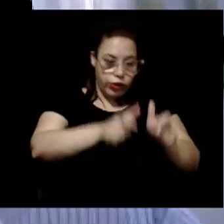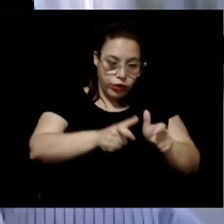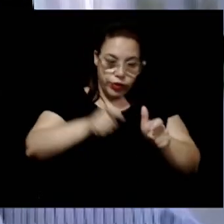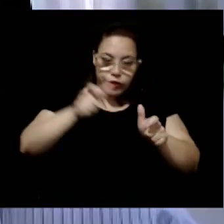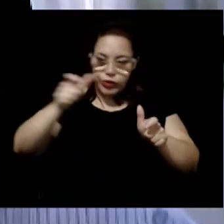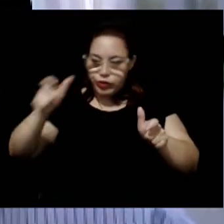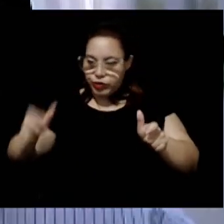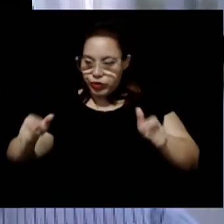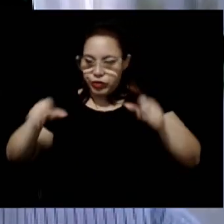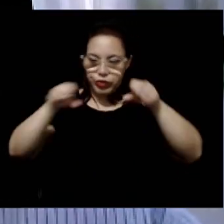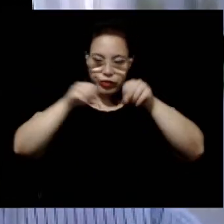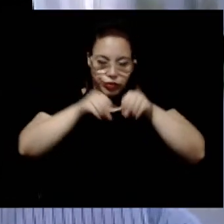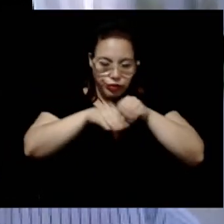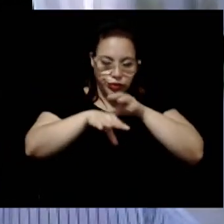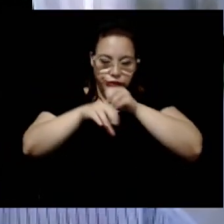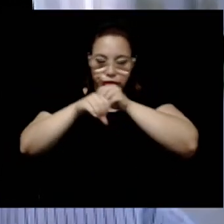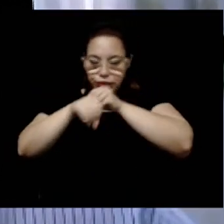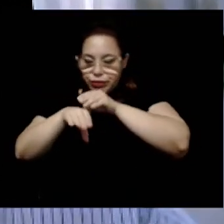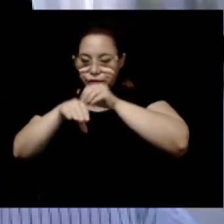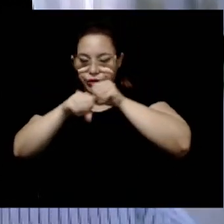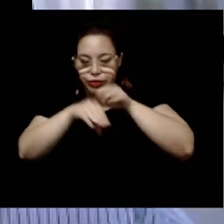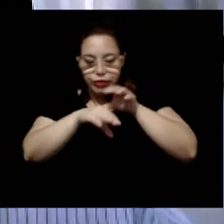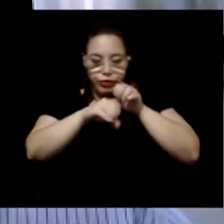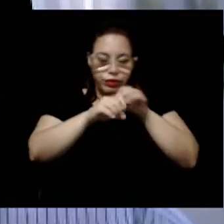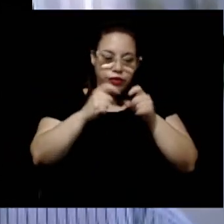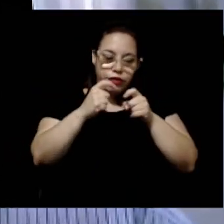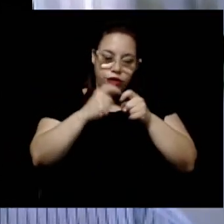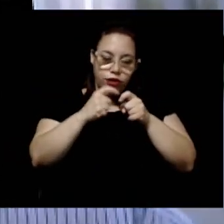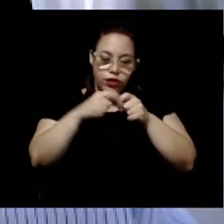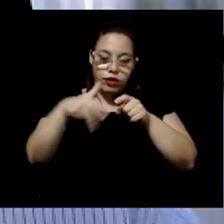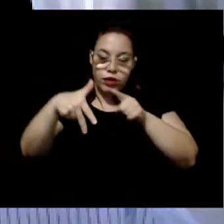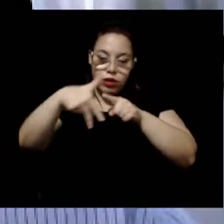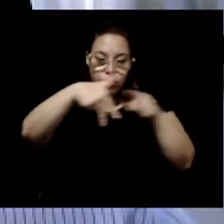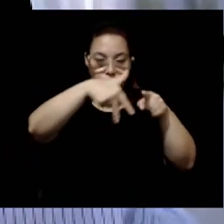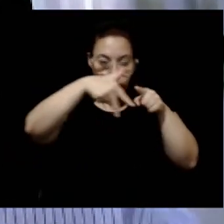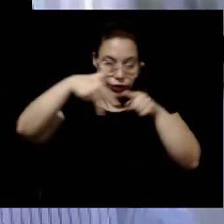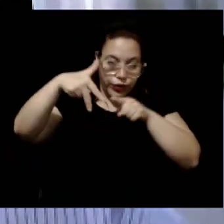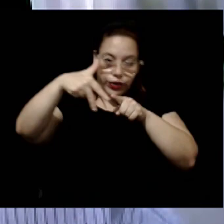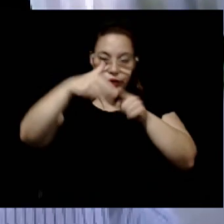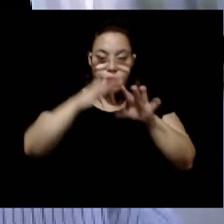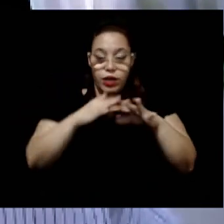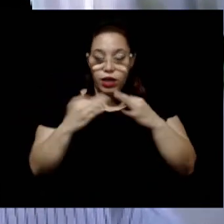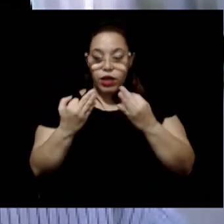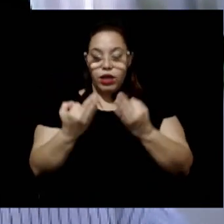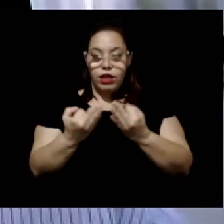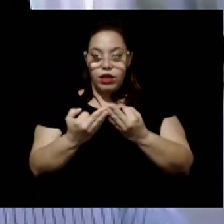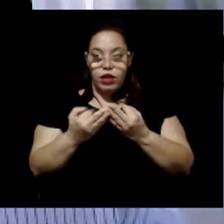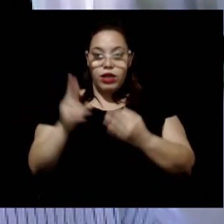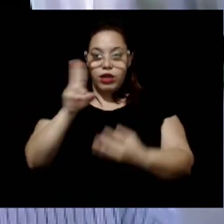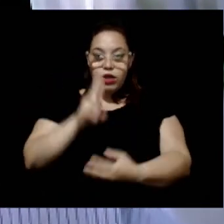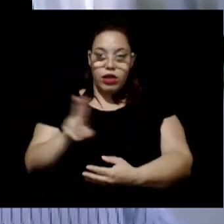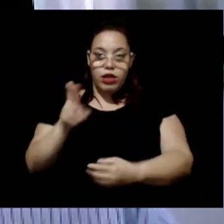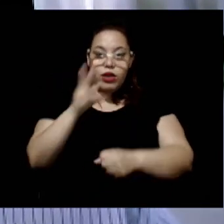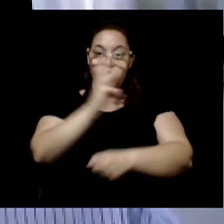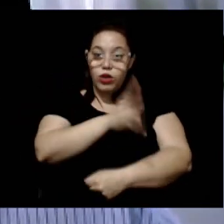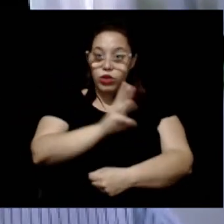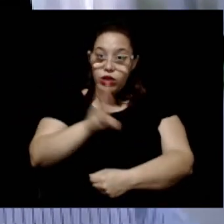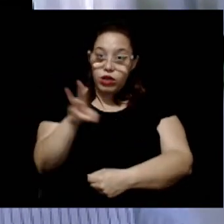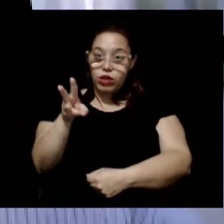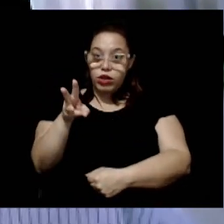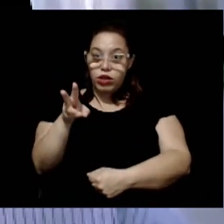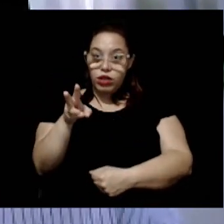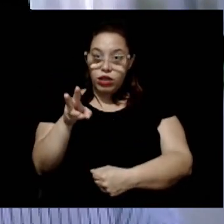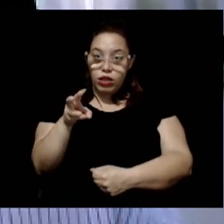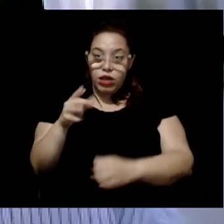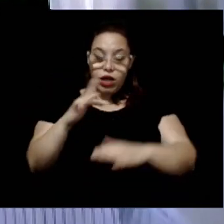de informações médicas para os pacientes e para familiares, utilizando o nosso site, utilizando as mídias